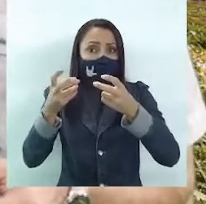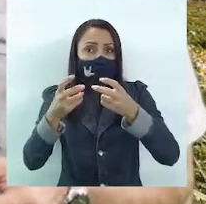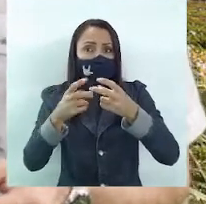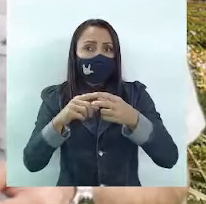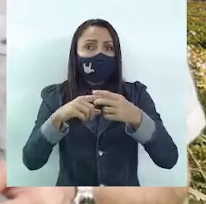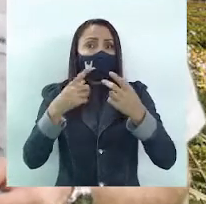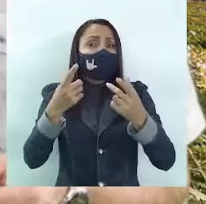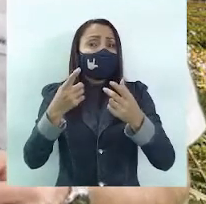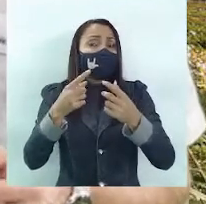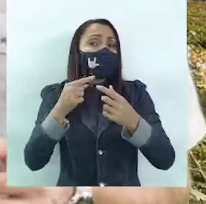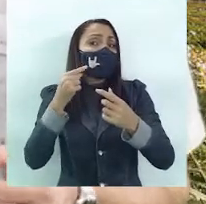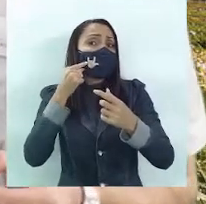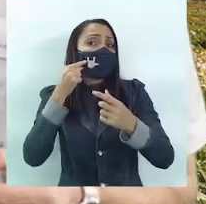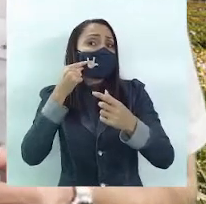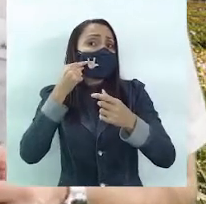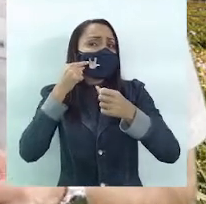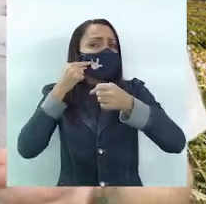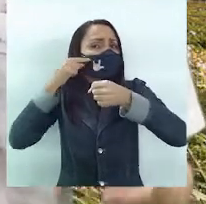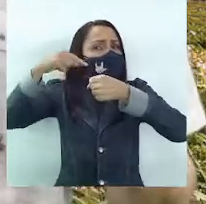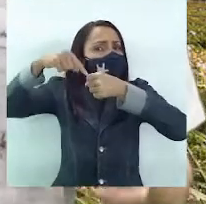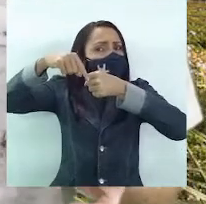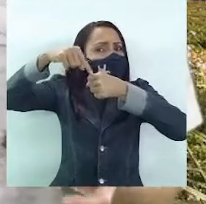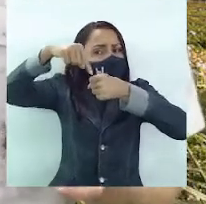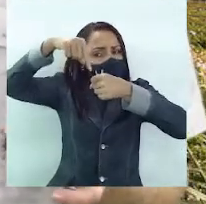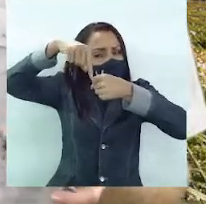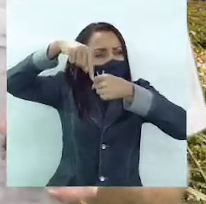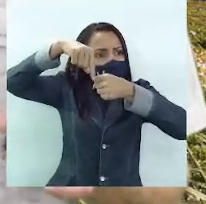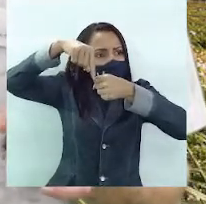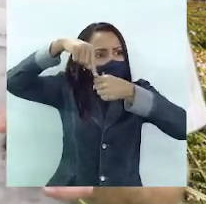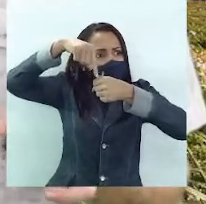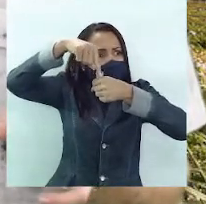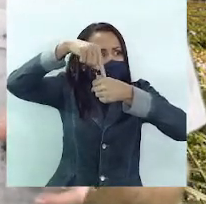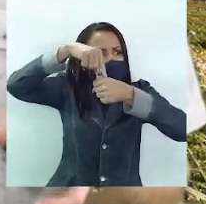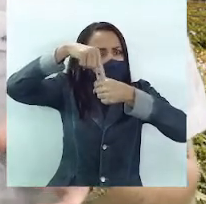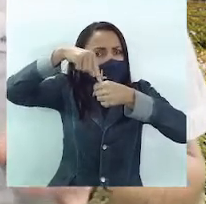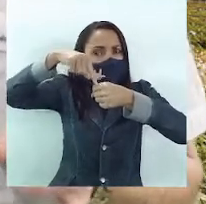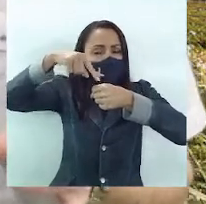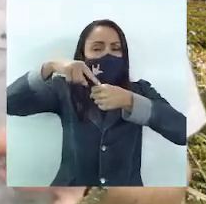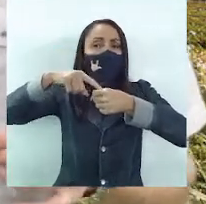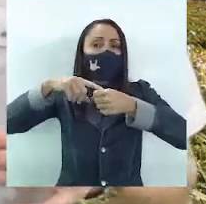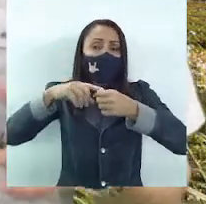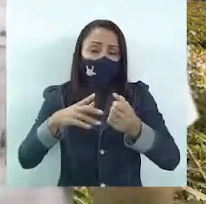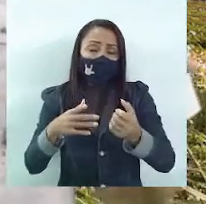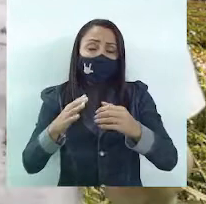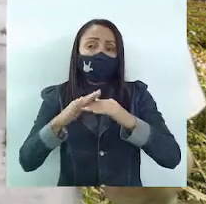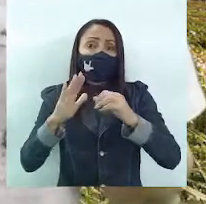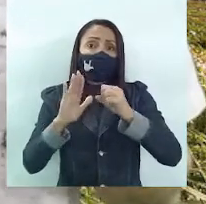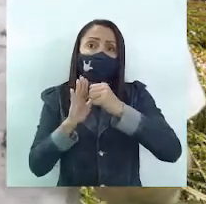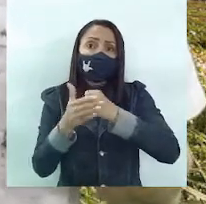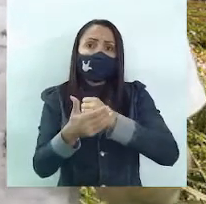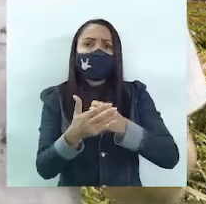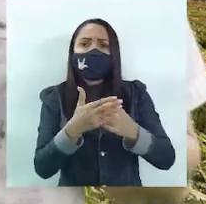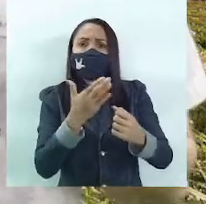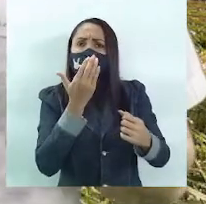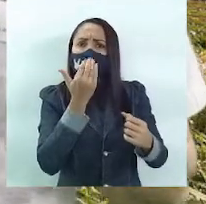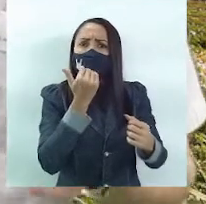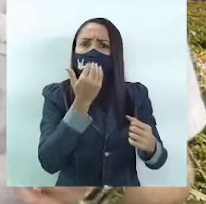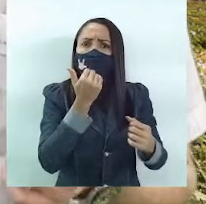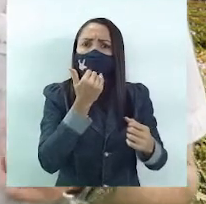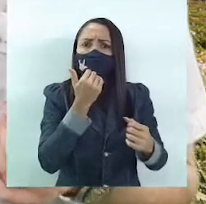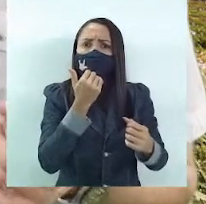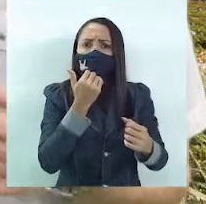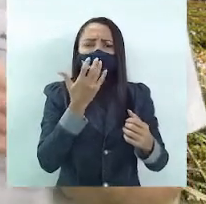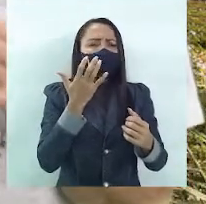Aqui, eita, está com um buraquinho no seu dente, ou então que a cárie mais interna, mais escondida, em que a pessoa vai comer e depois percebe